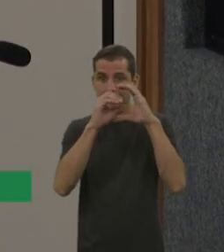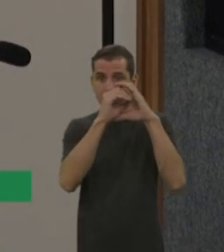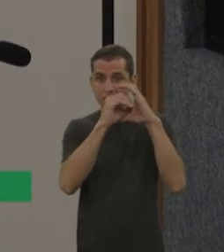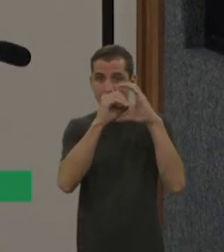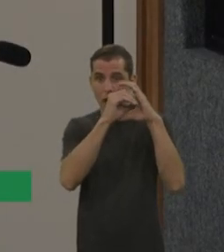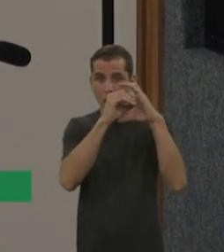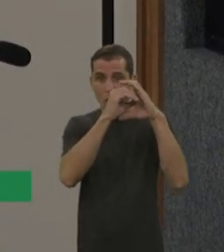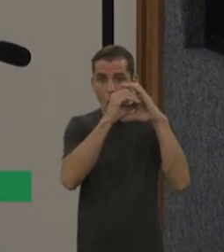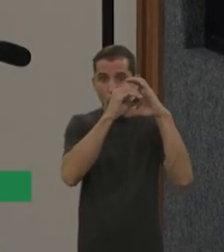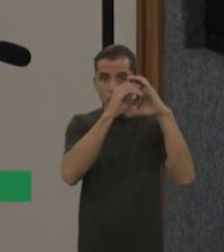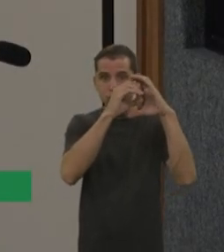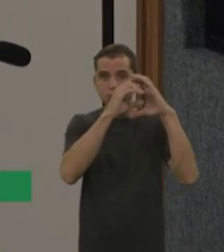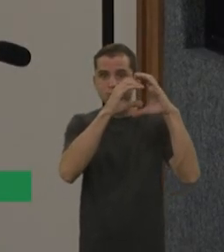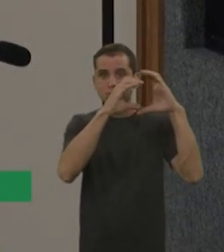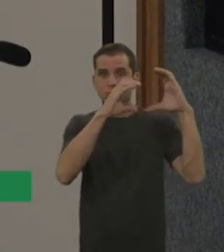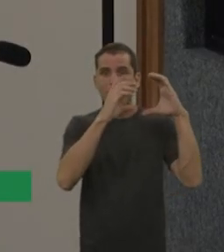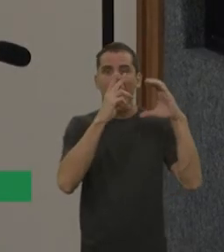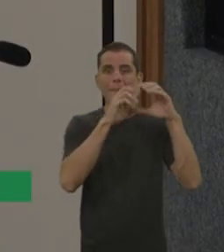correr.